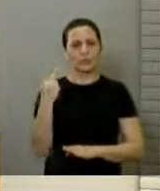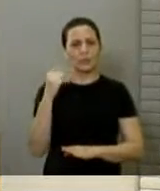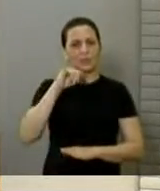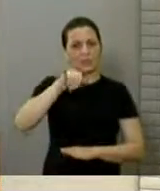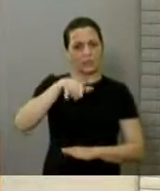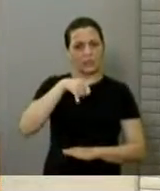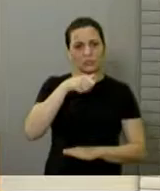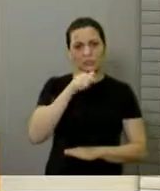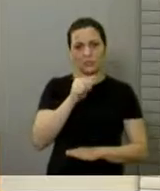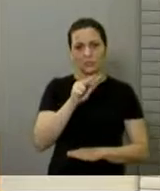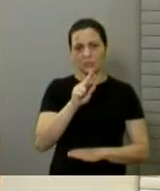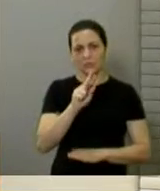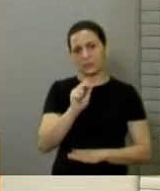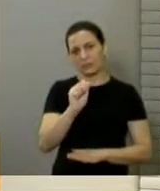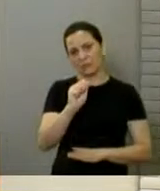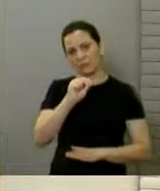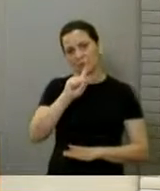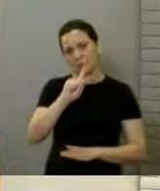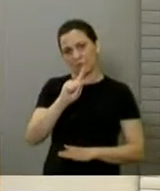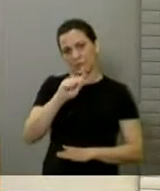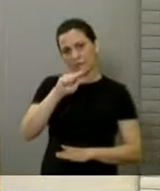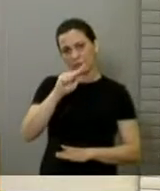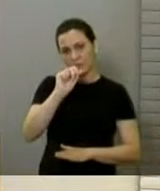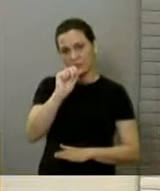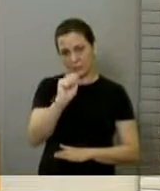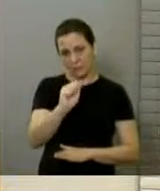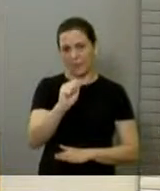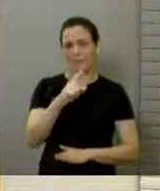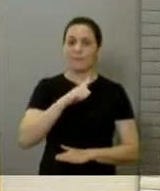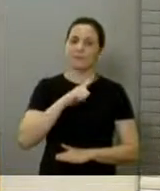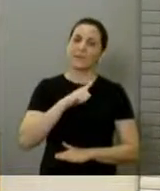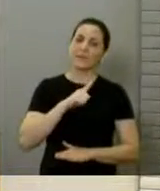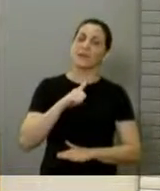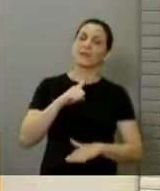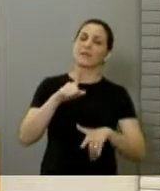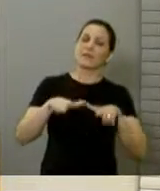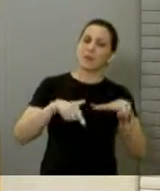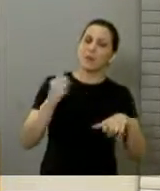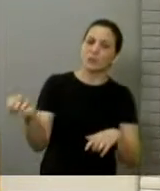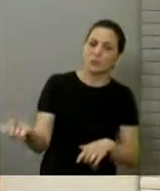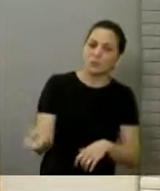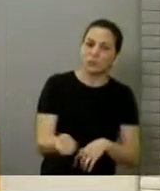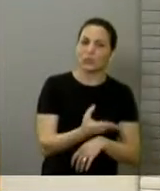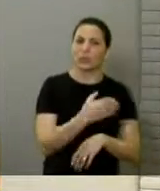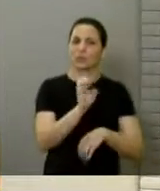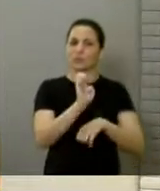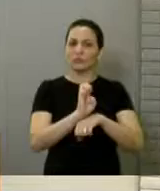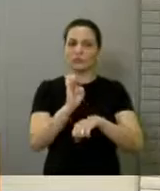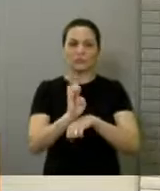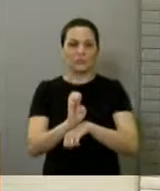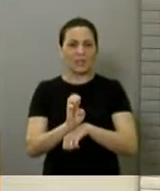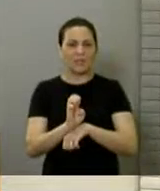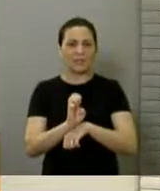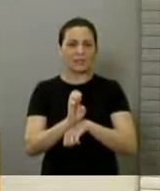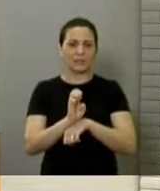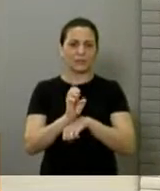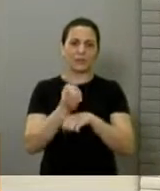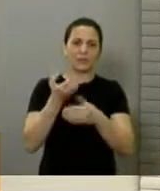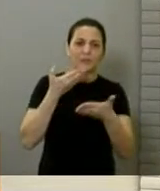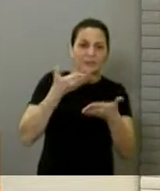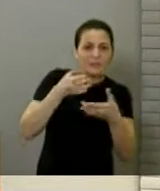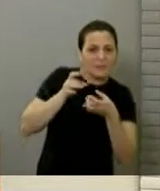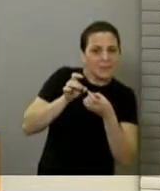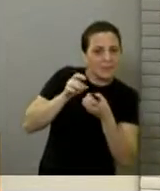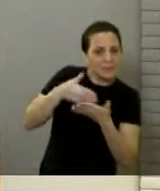Jaraguá, que está trazendo centenas de novos empregos, enquanto no estado inteiro está se demitindo